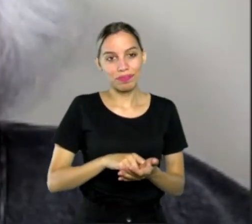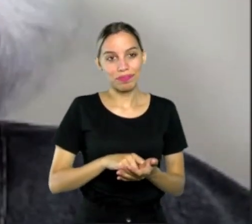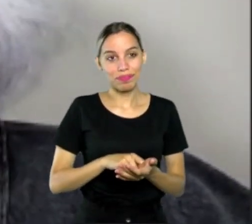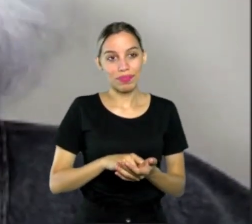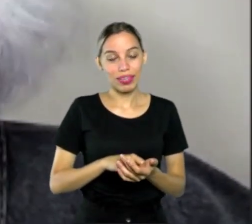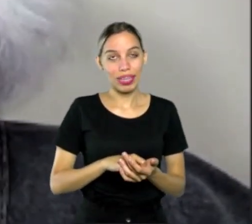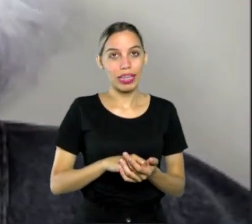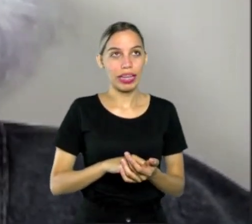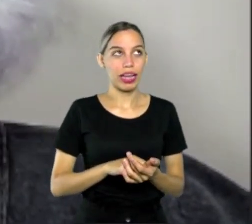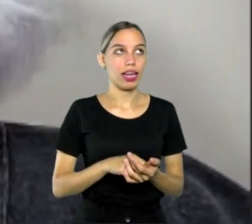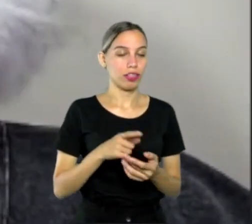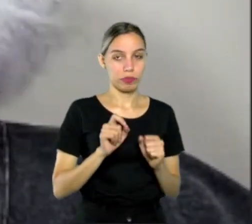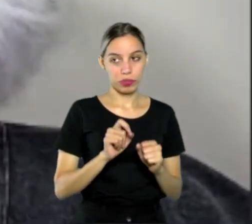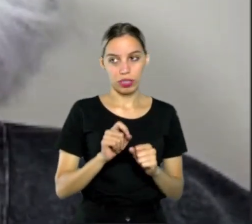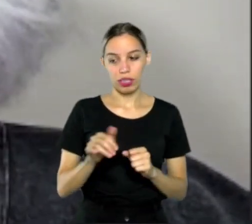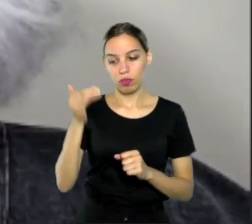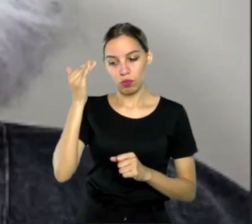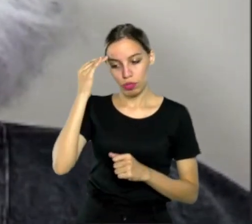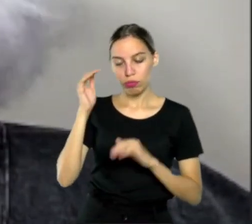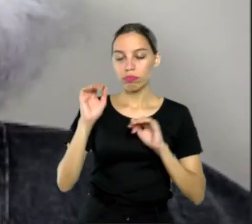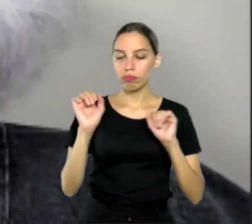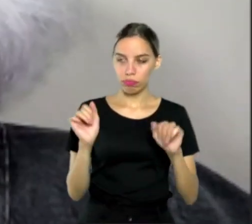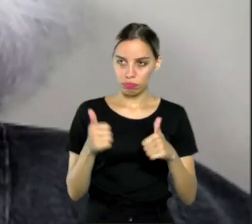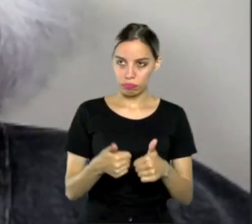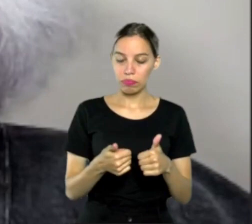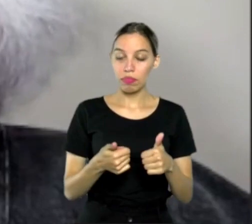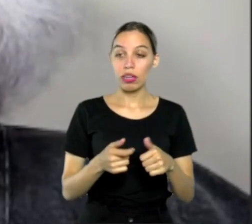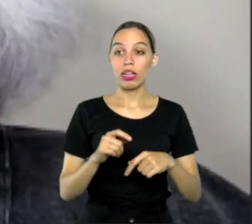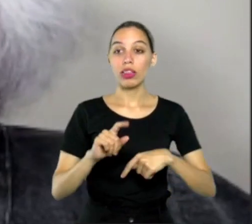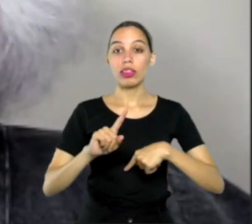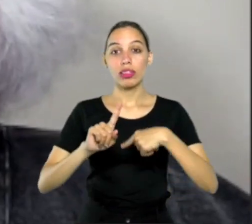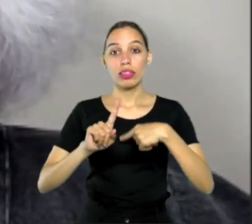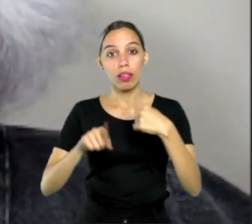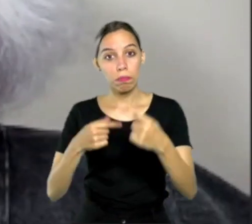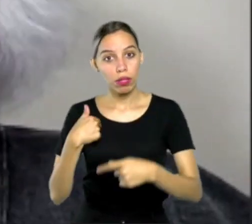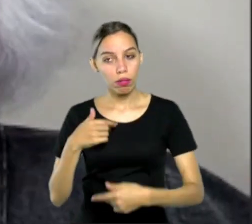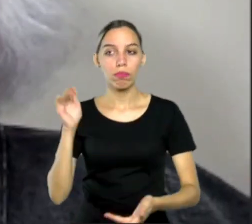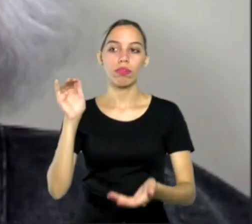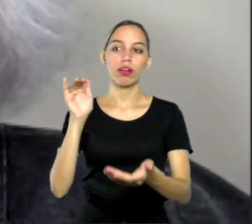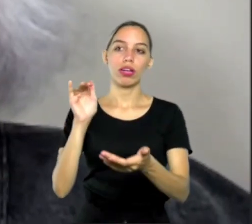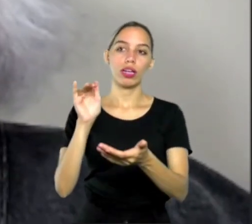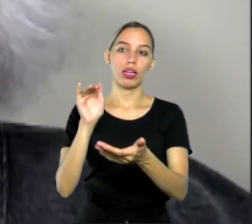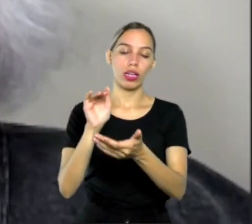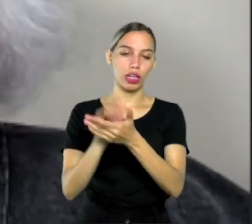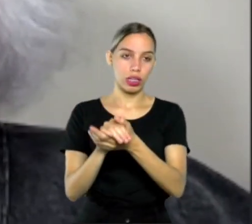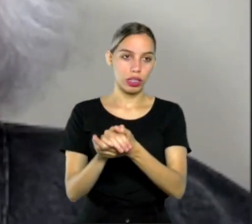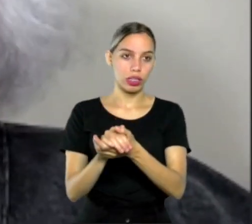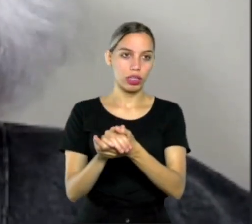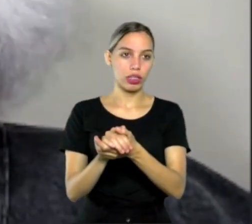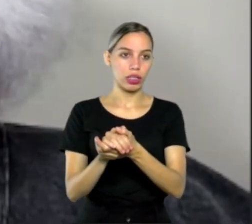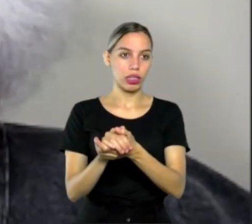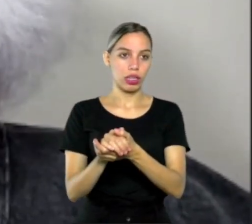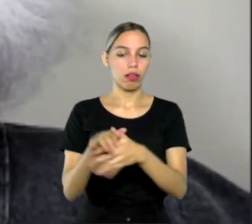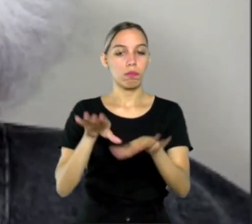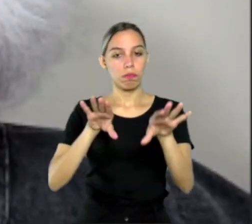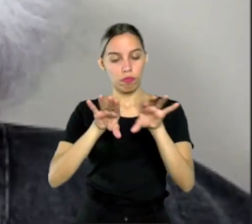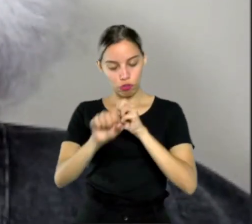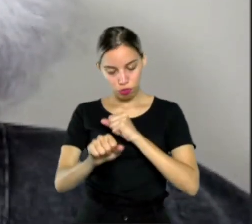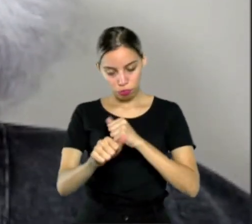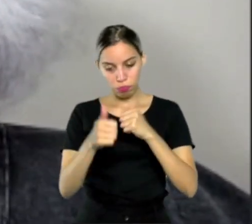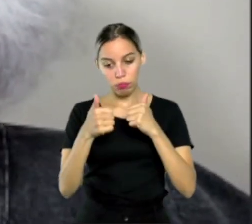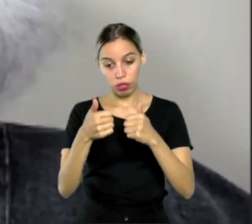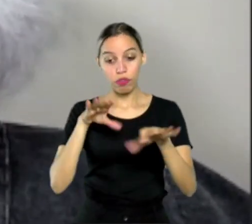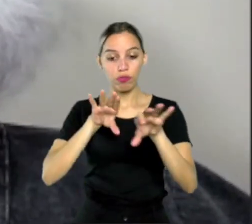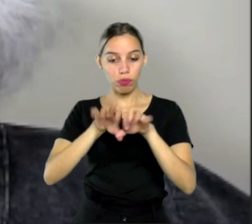casei, mudei para Belo Horizonte, eu morava em Araguari, eu sou professora primária, tá? Eu trabalhei como professora